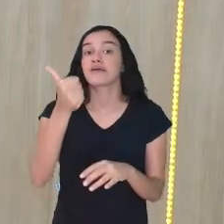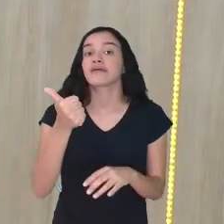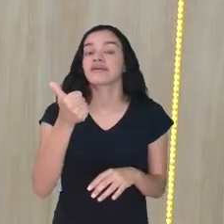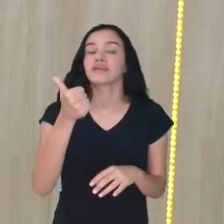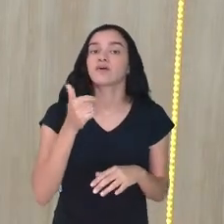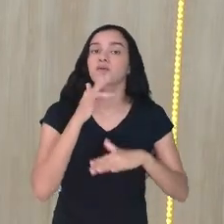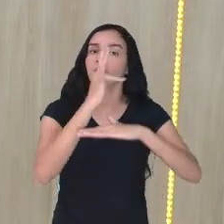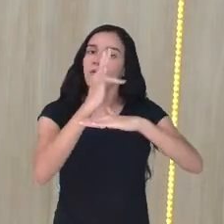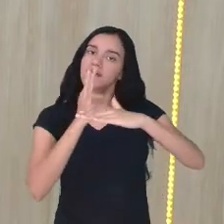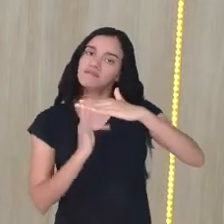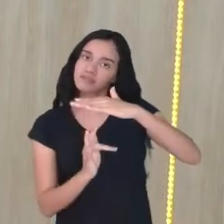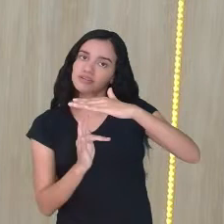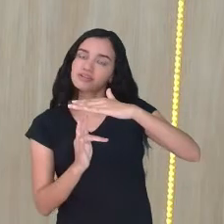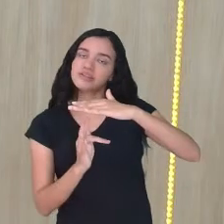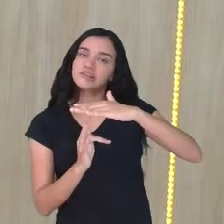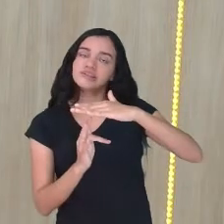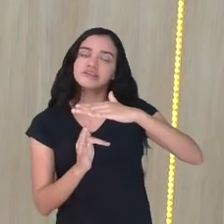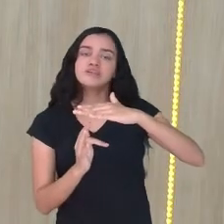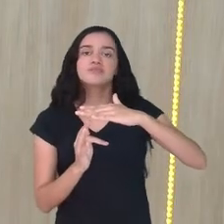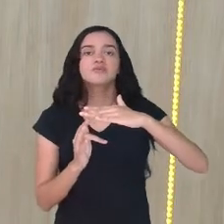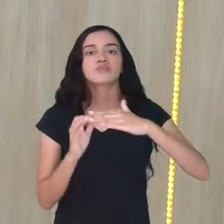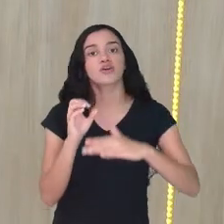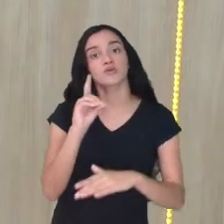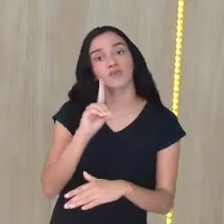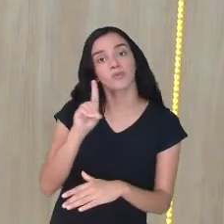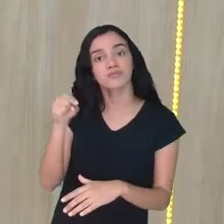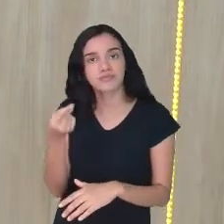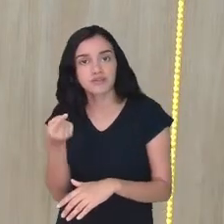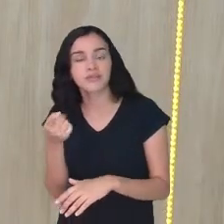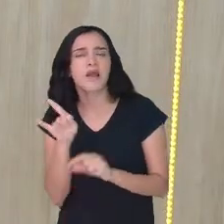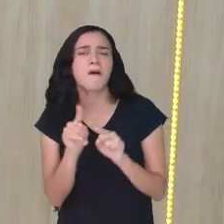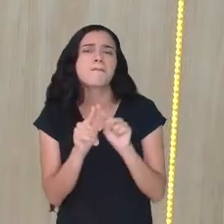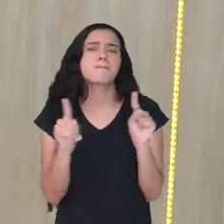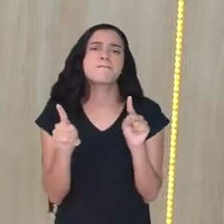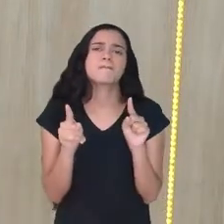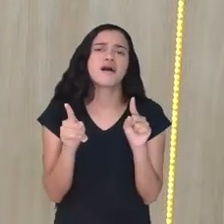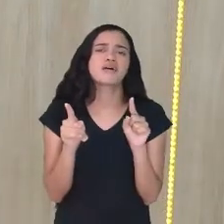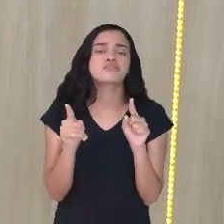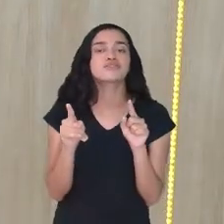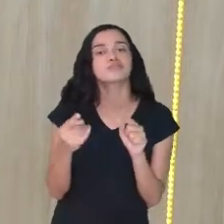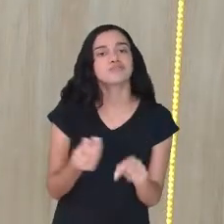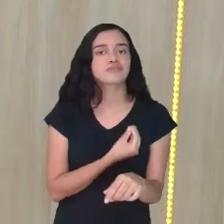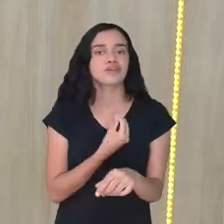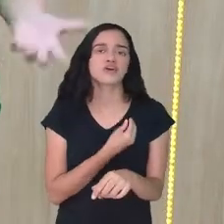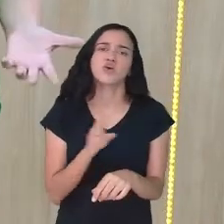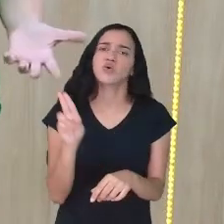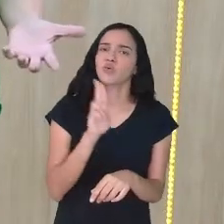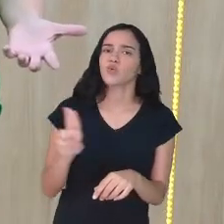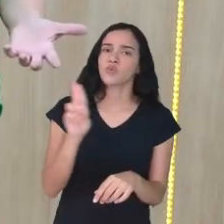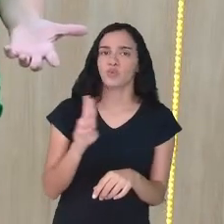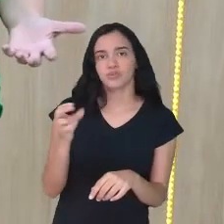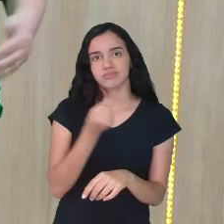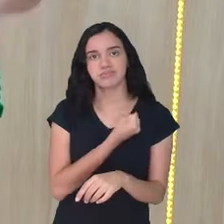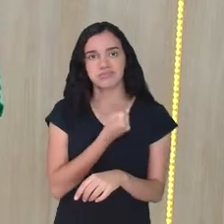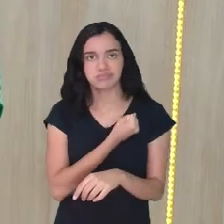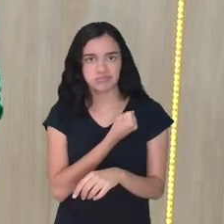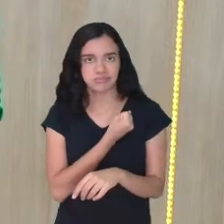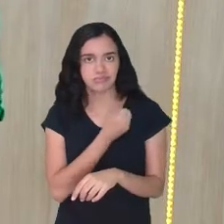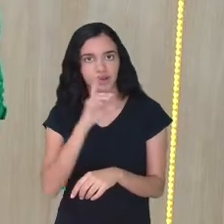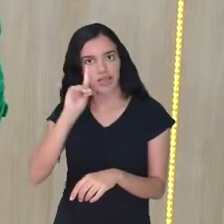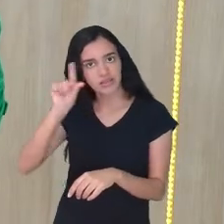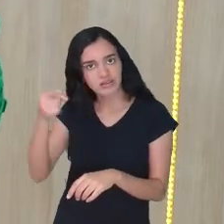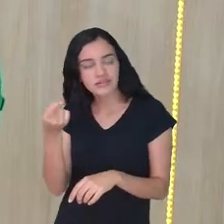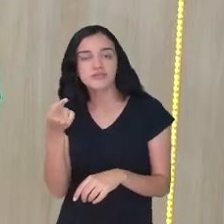com a fração do que com o número decimal. Mas, como na vida a gente usa muito o número decimal,